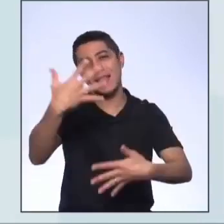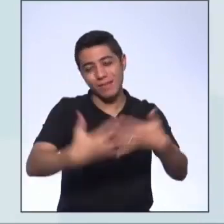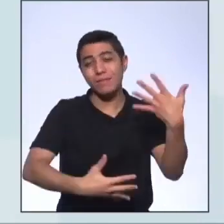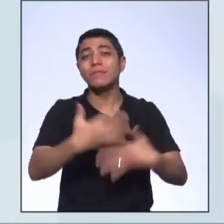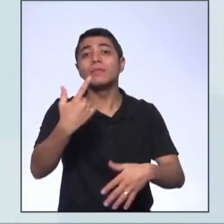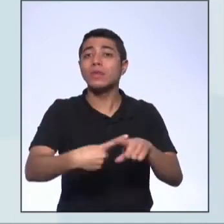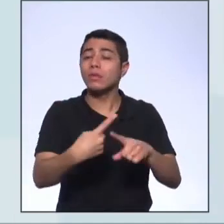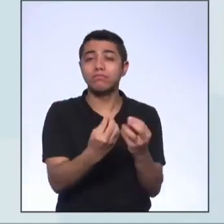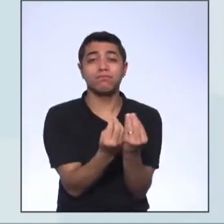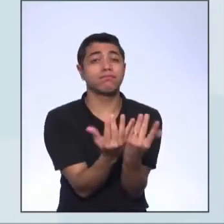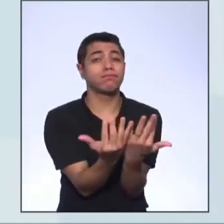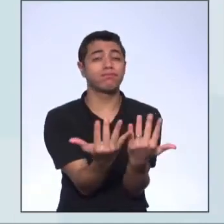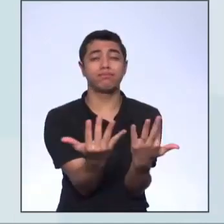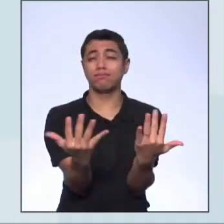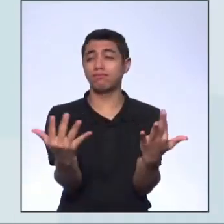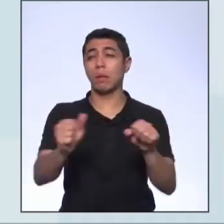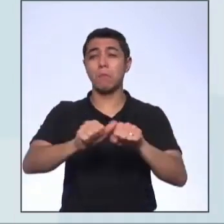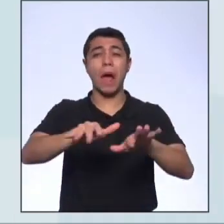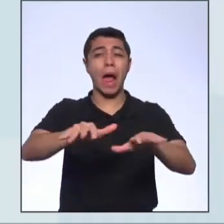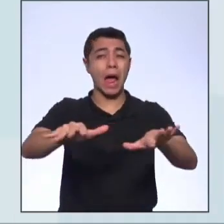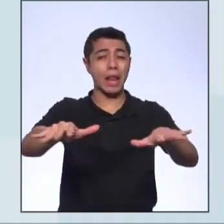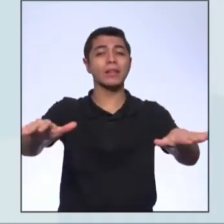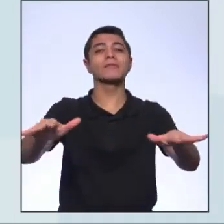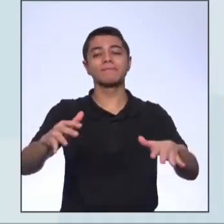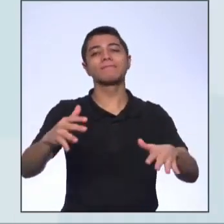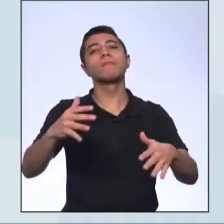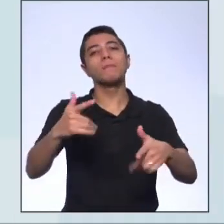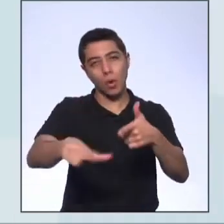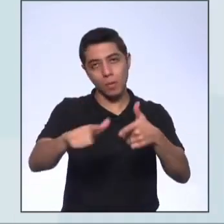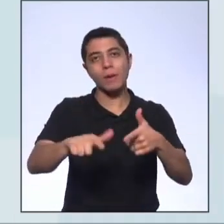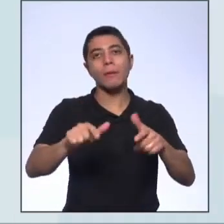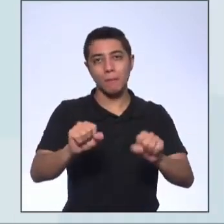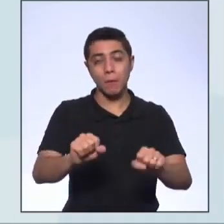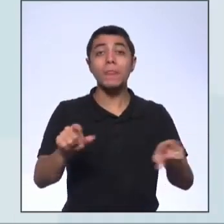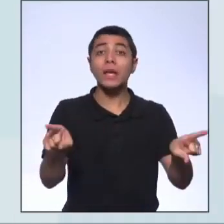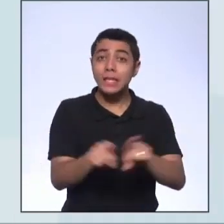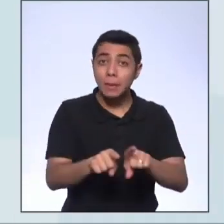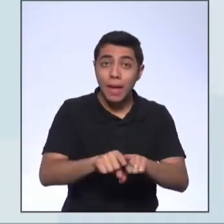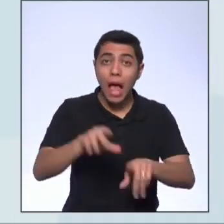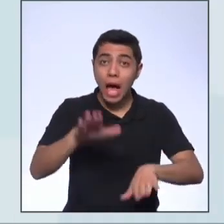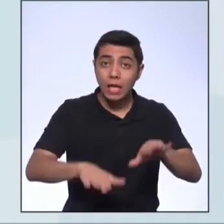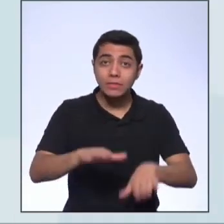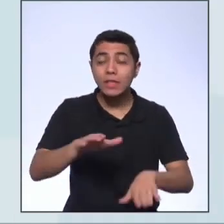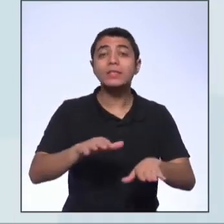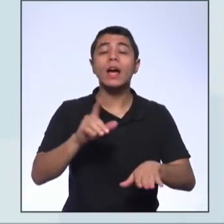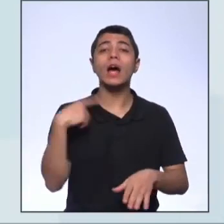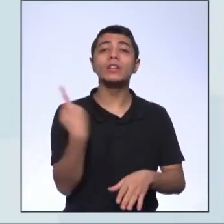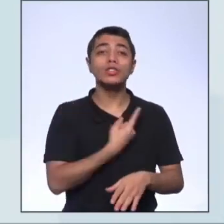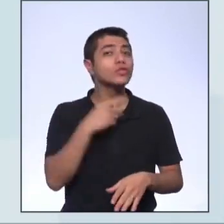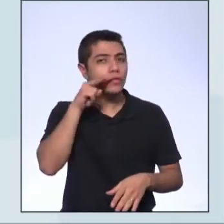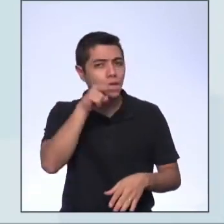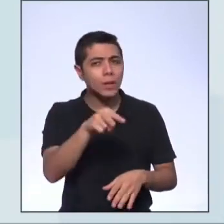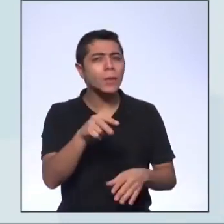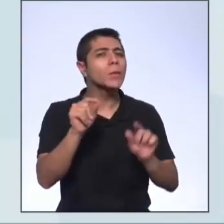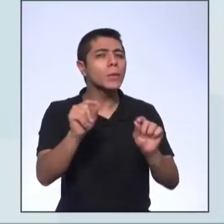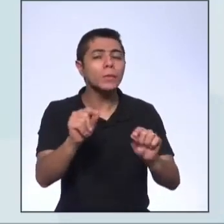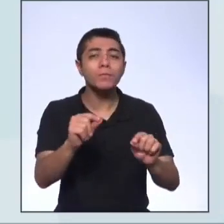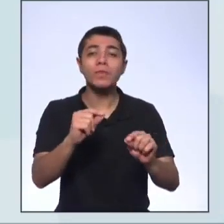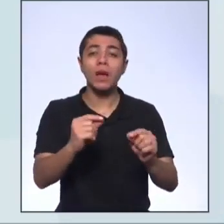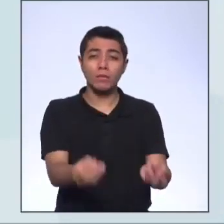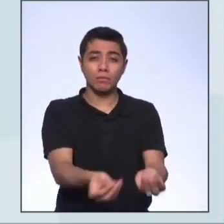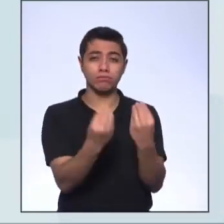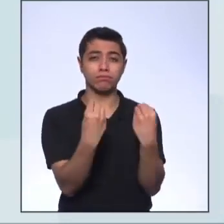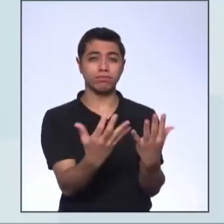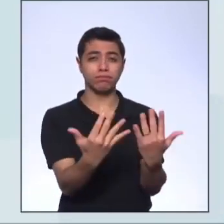né? E a gente pode observar também o fenômeno de maré vermelha. Então, são algas que acabam se concentrando e se